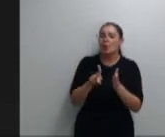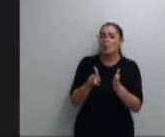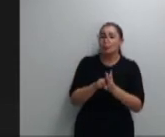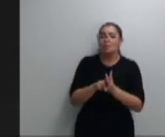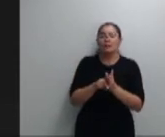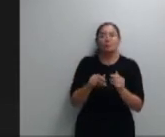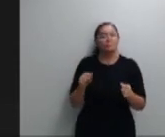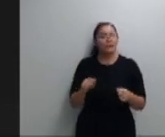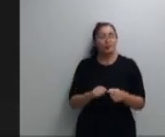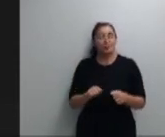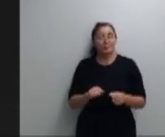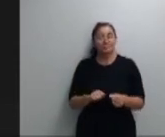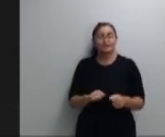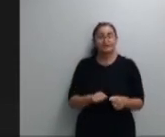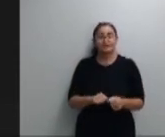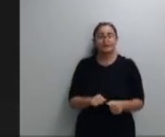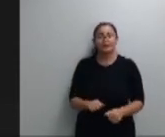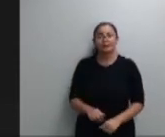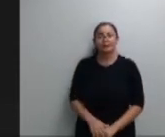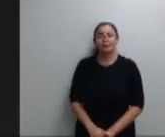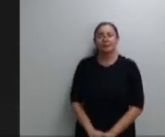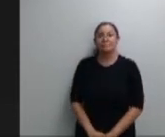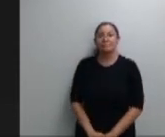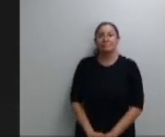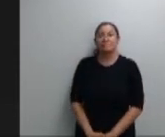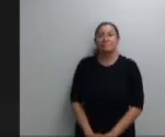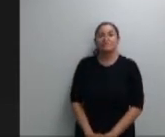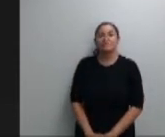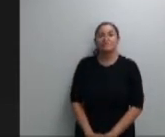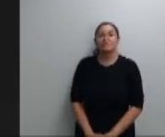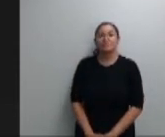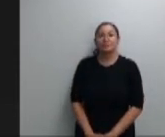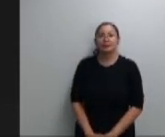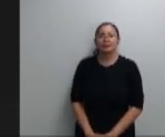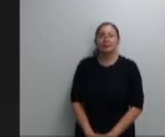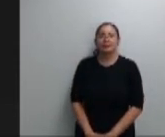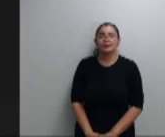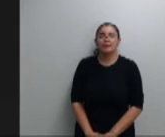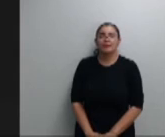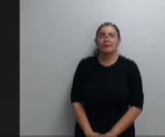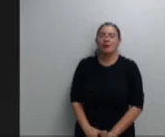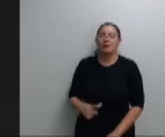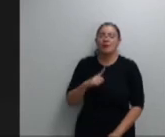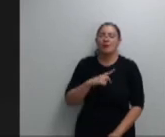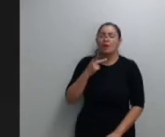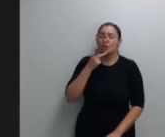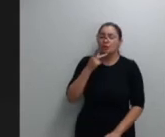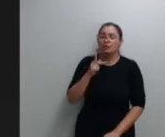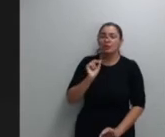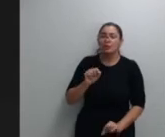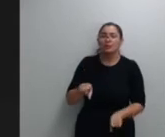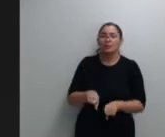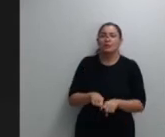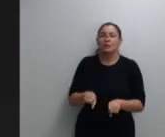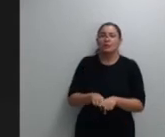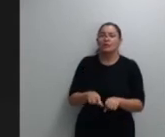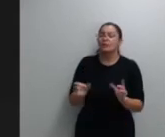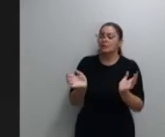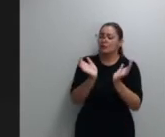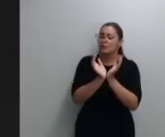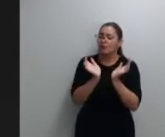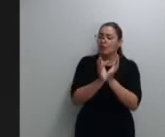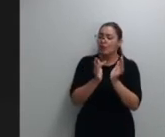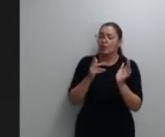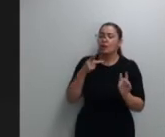não há qualquer problema quanto a isso eu destaco também que essa corte já se manifestou no